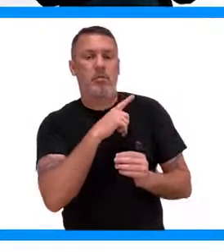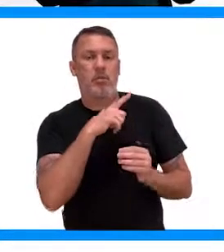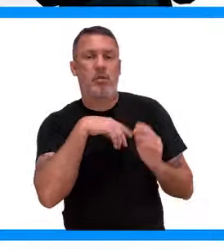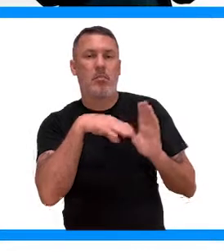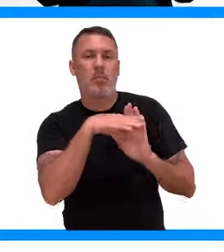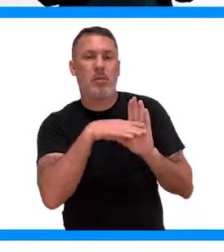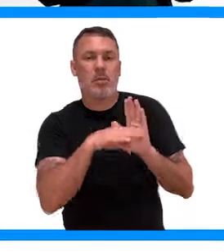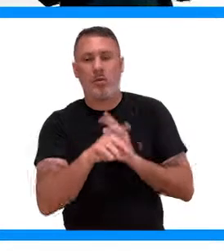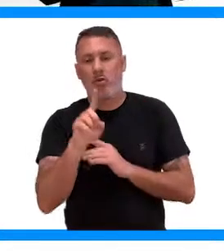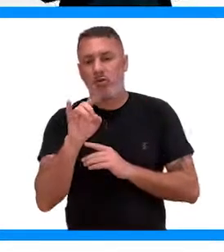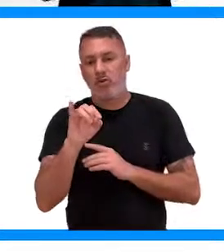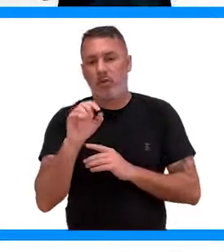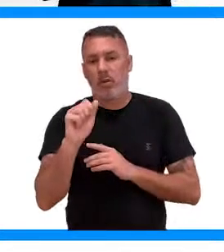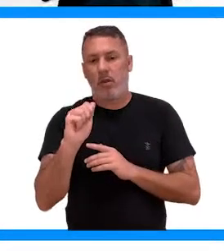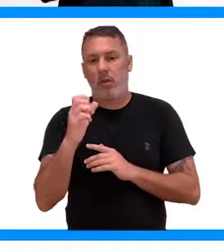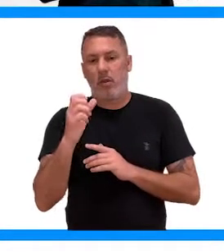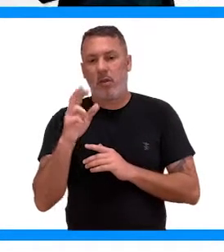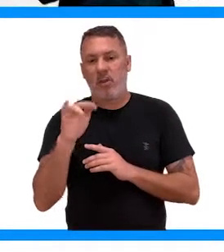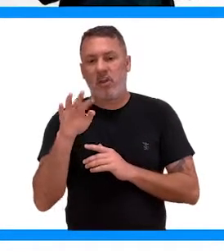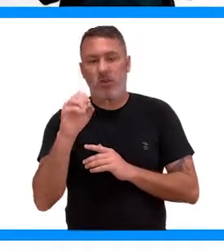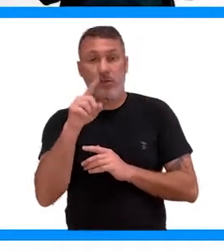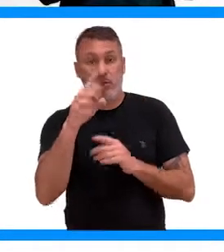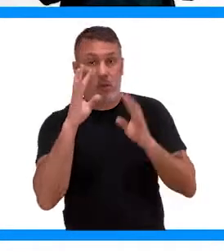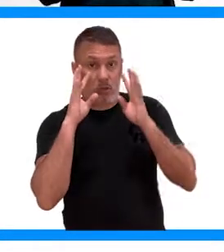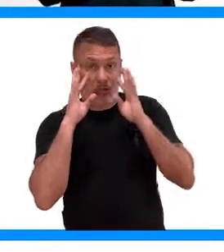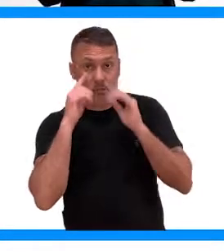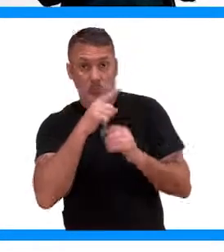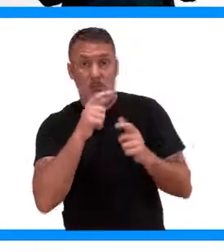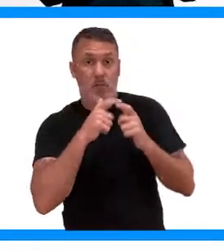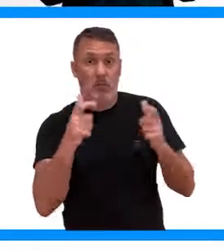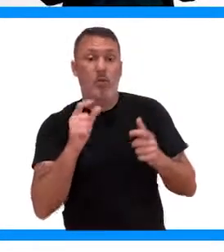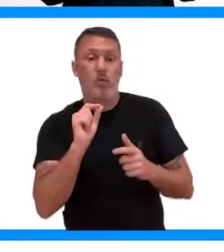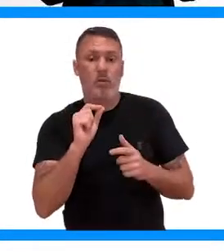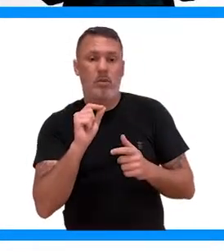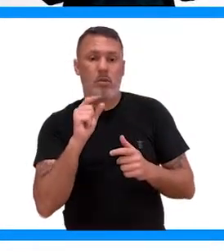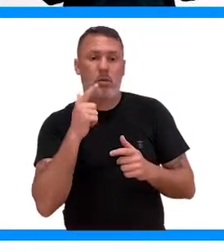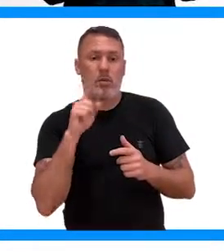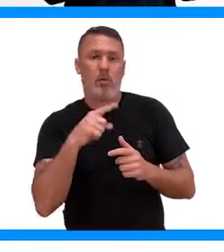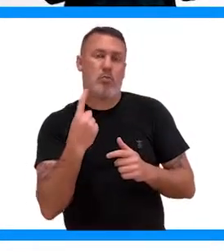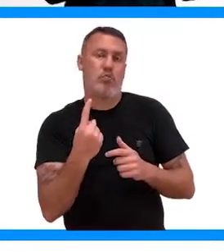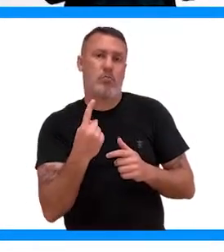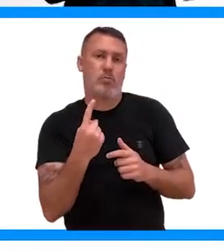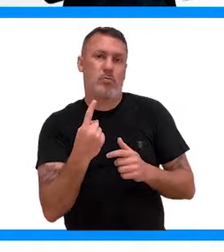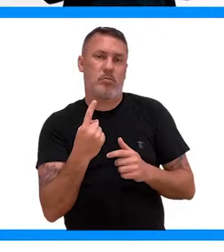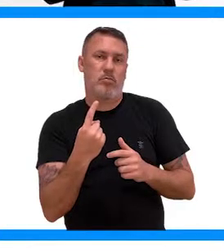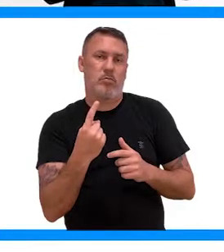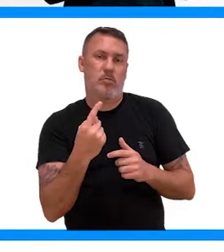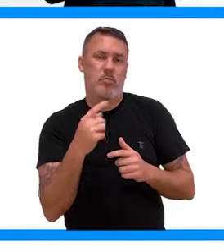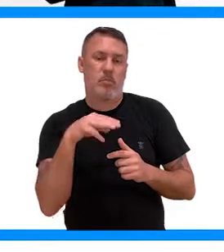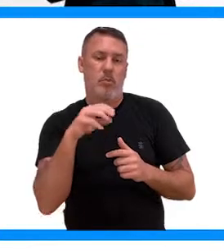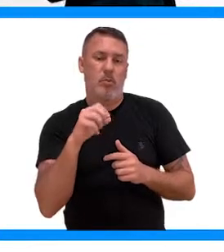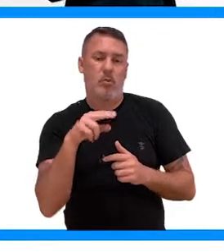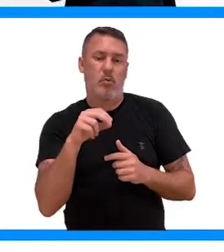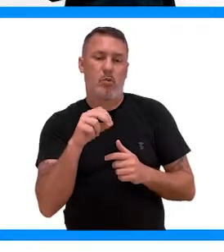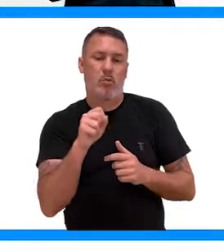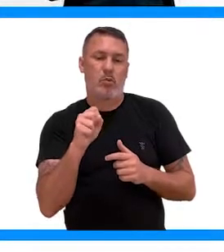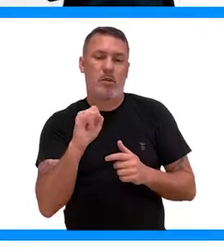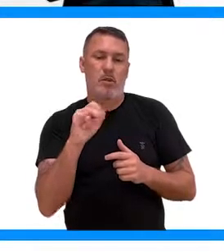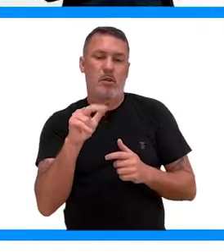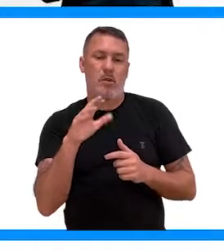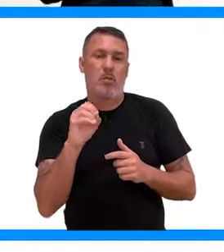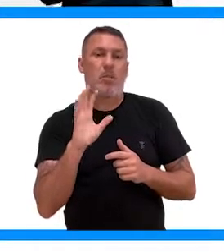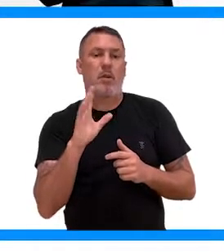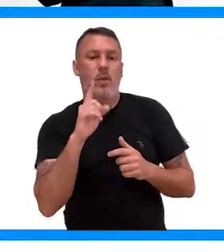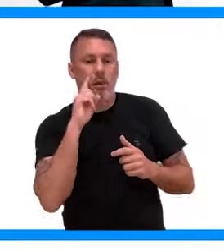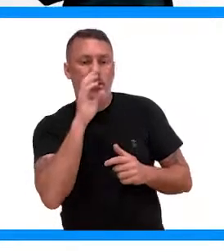os diacríticos. Se vocês observarem, a maioria aí são monossílabos, né? Só tem uma que não é monossílaba,